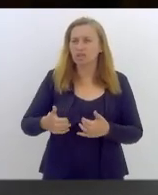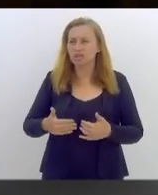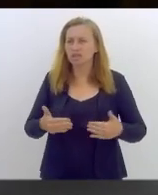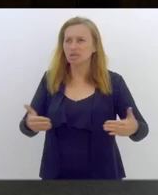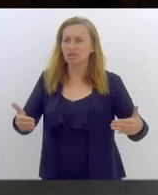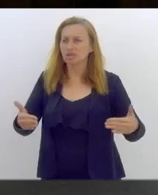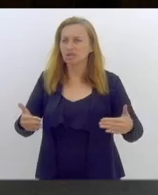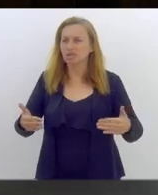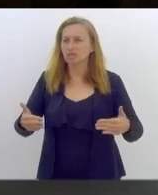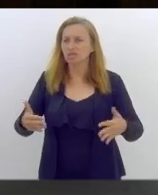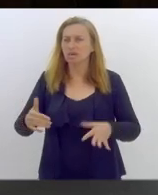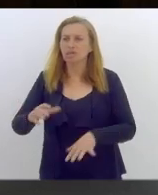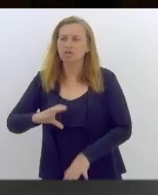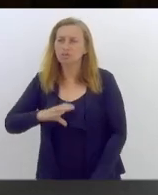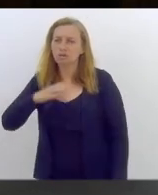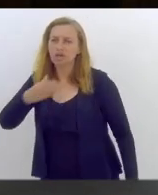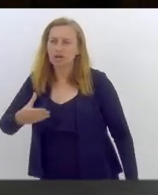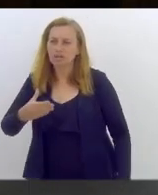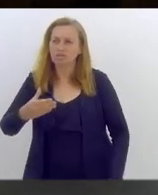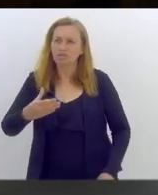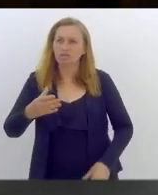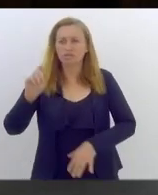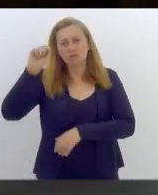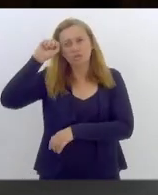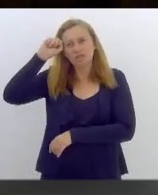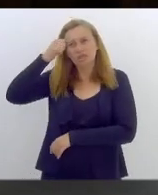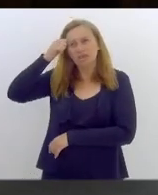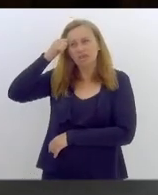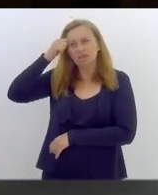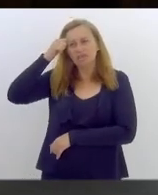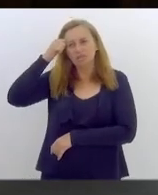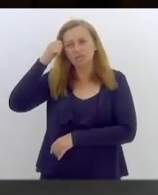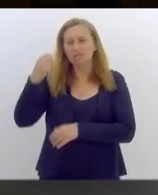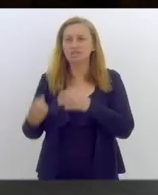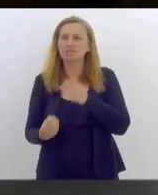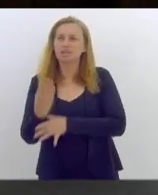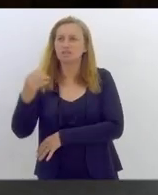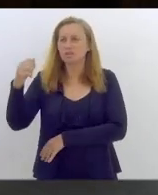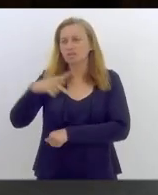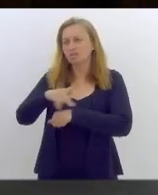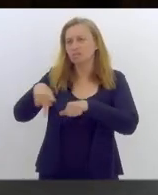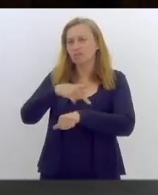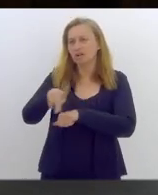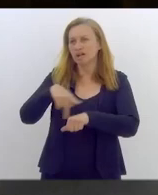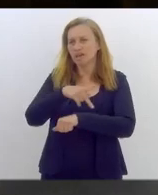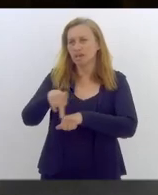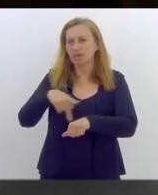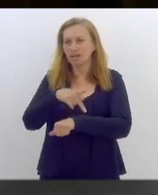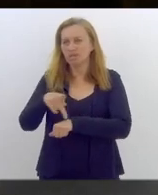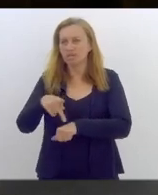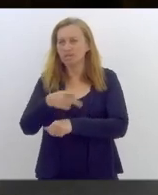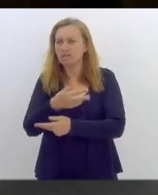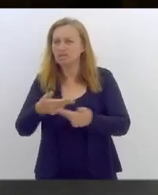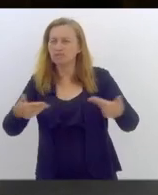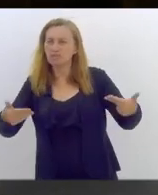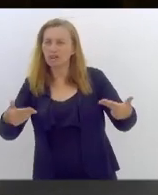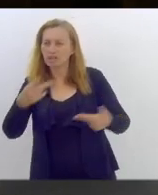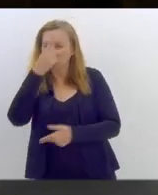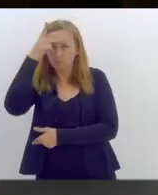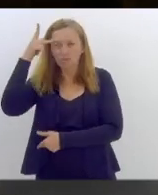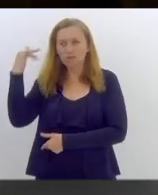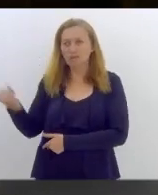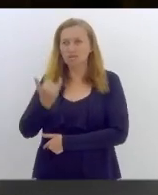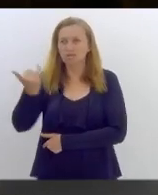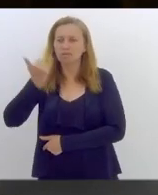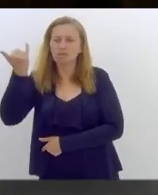os seus heróis de barracões, dos Brasis que se faz um país de lecis jamelões. São